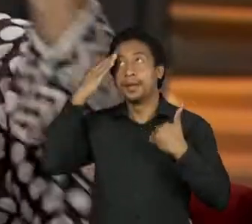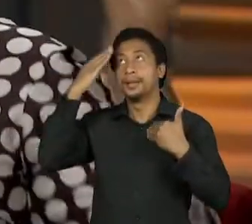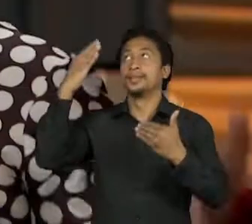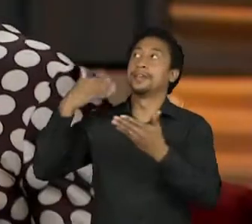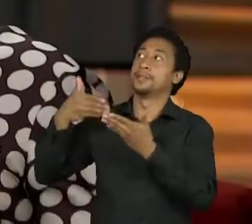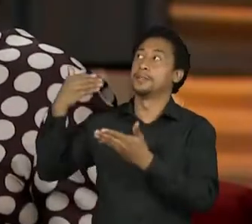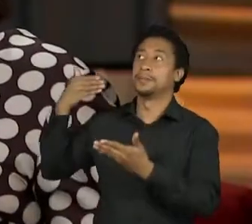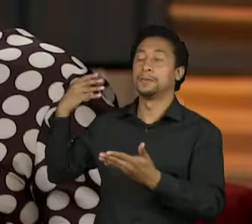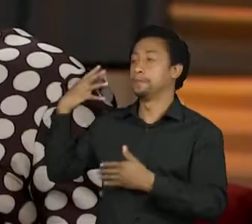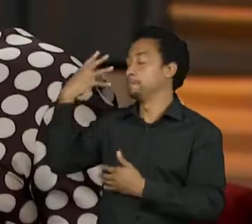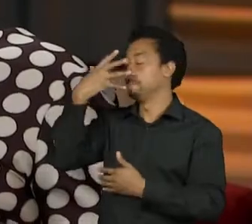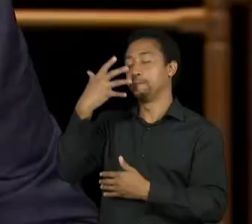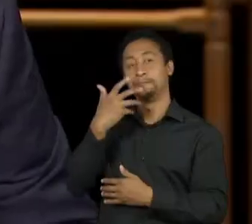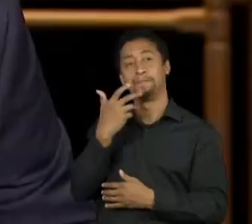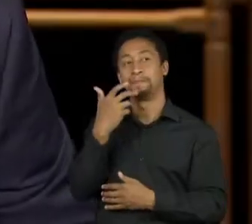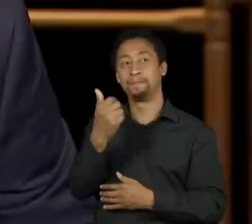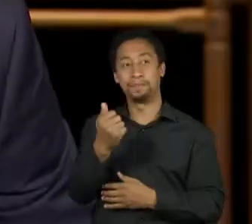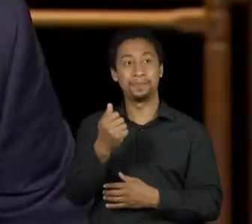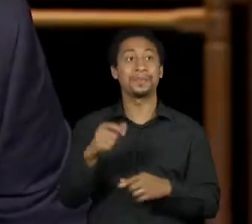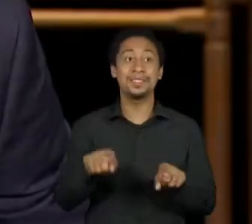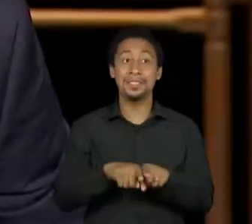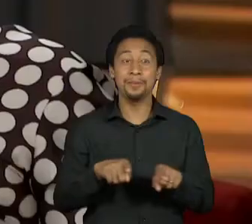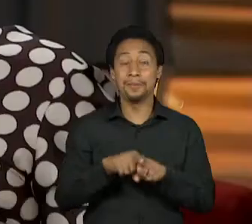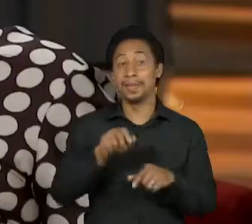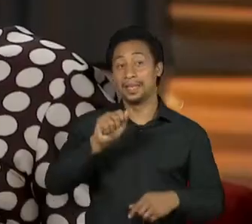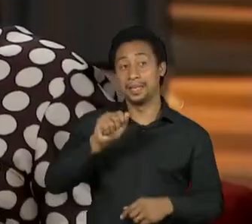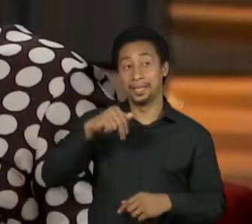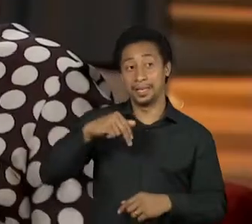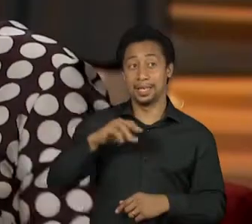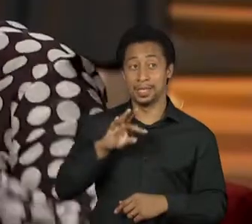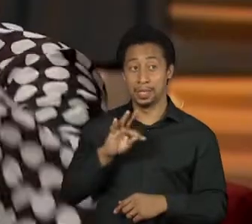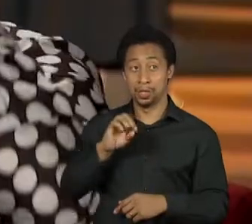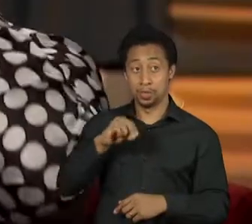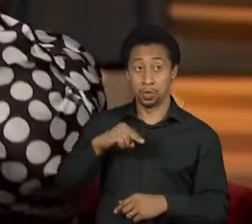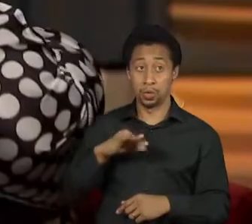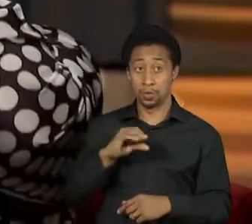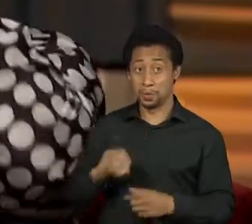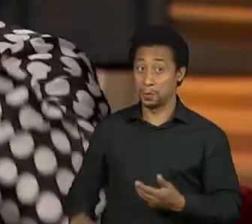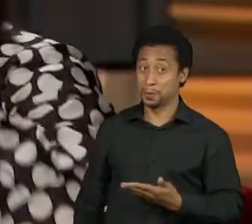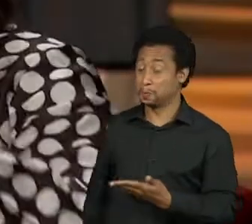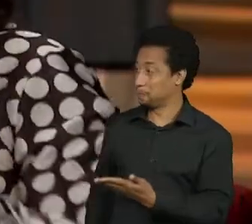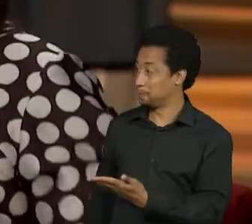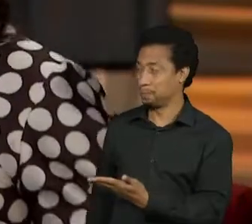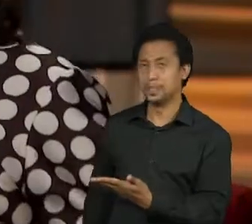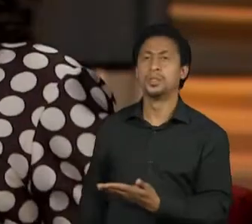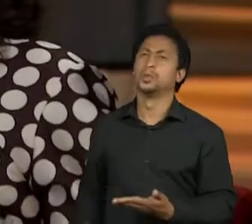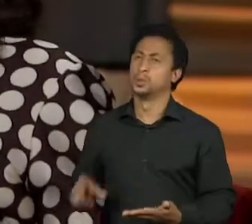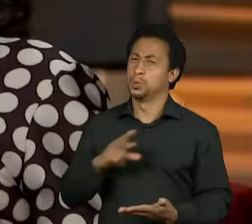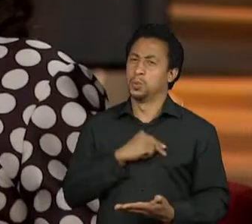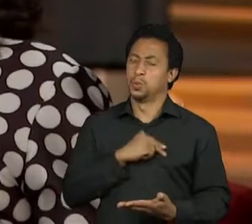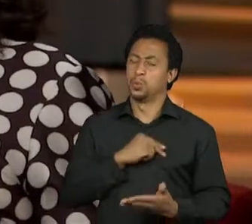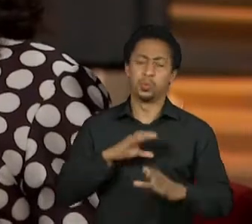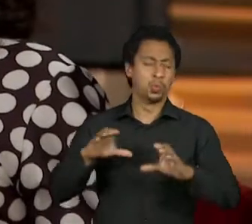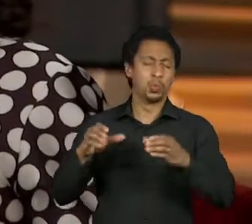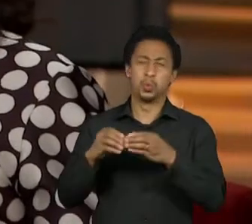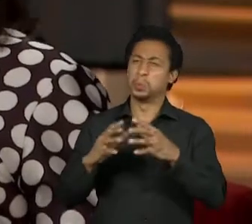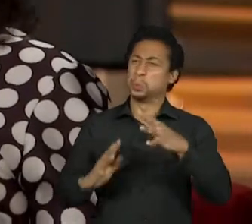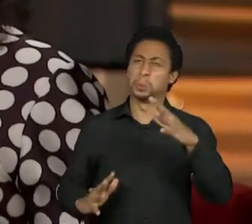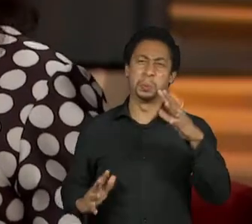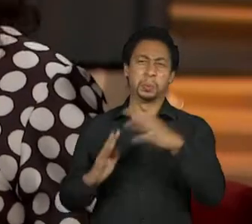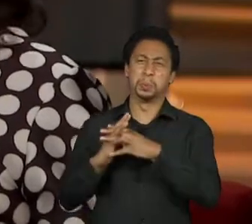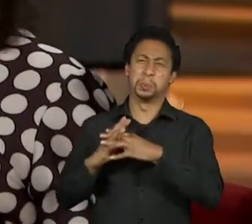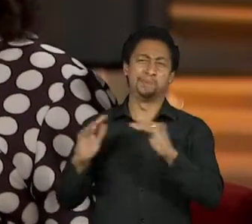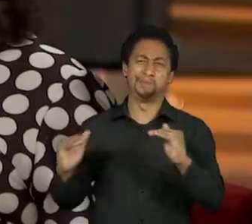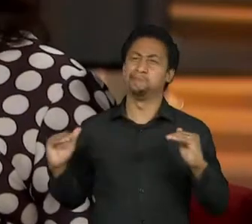apaixonada por todos eles Antônio abujamra Ei Turma da Pesada cara se você